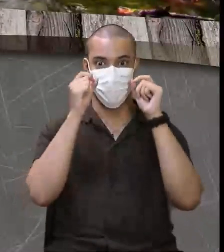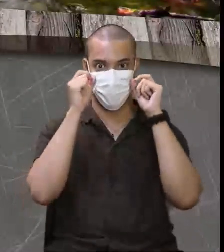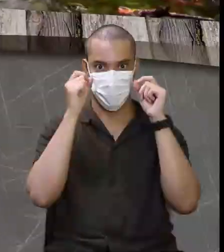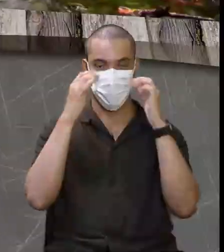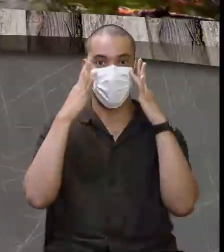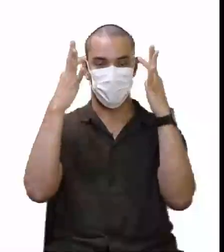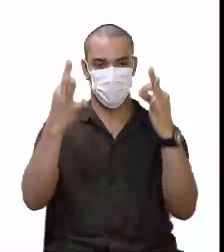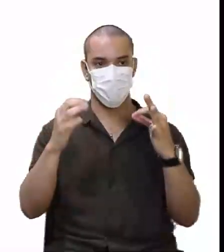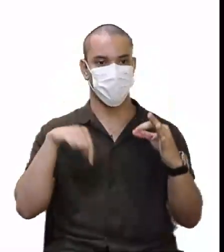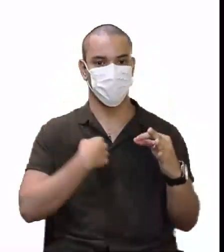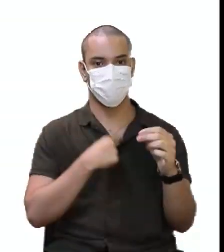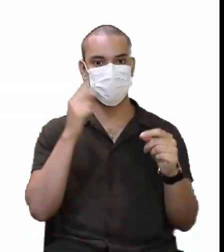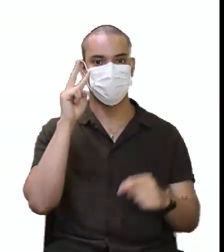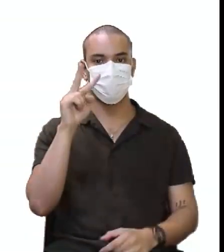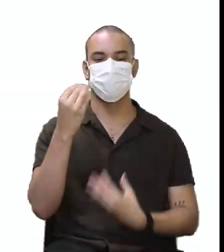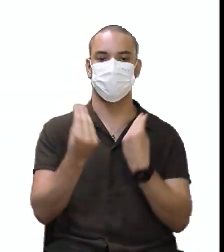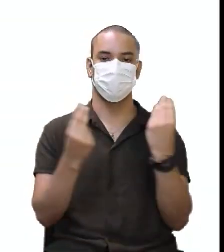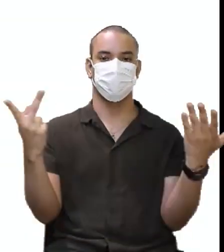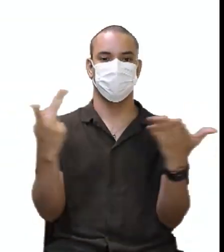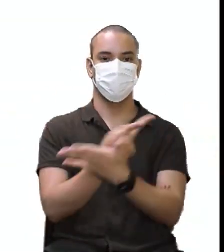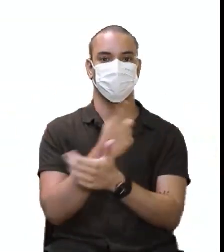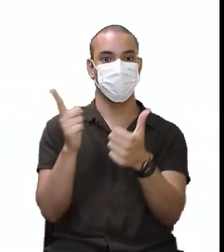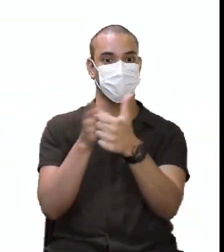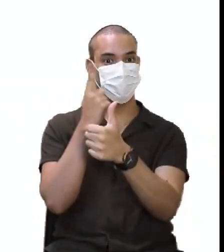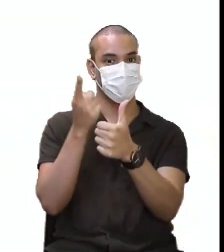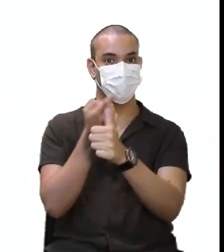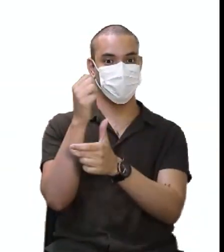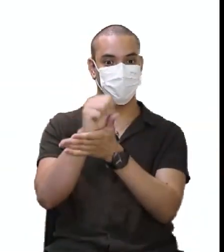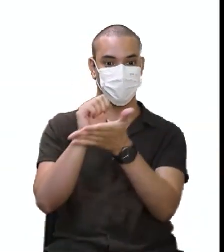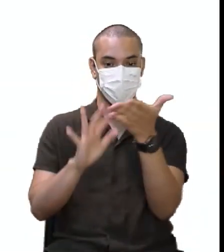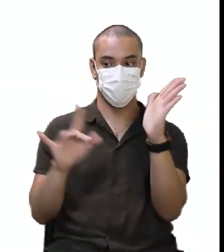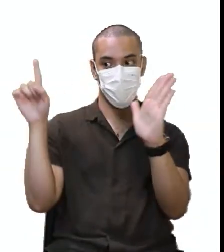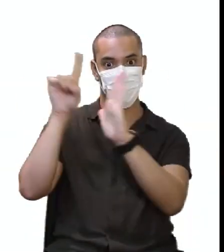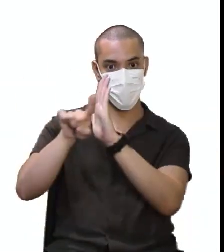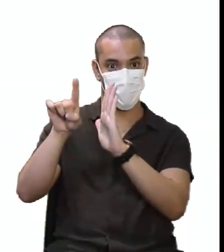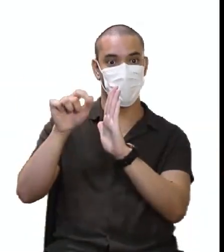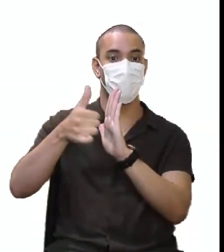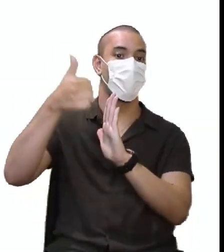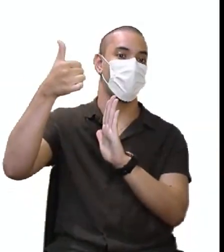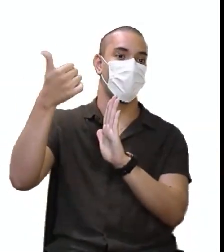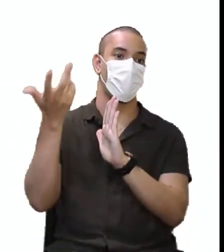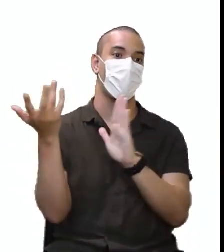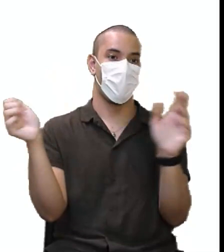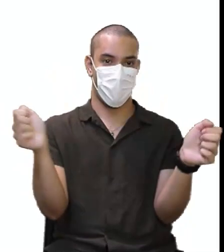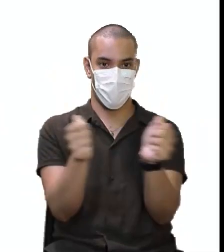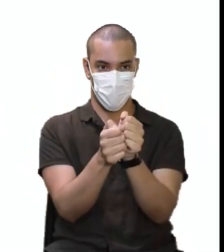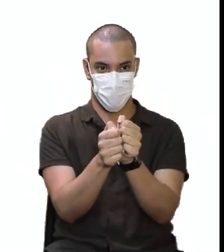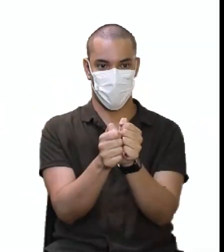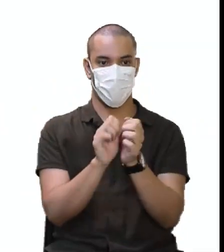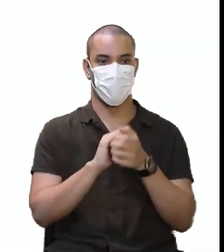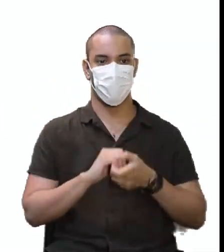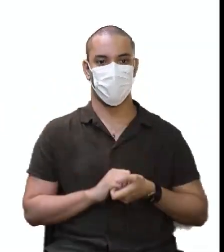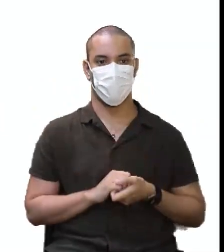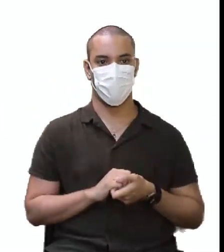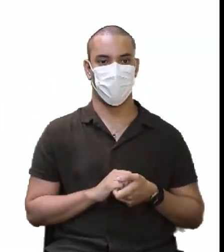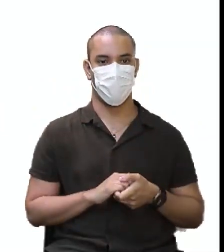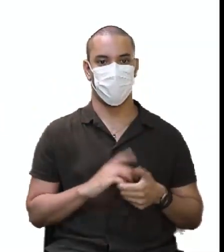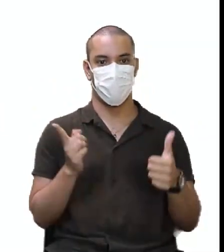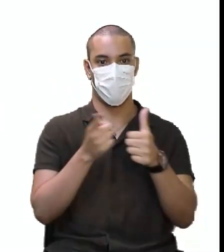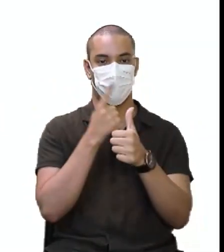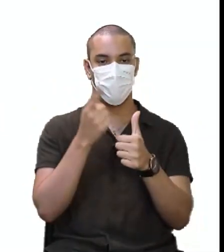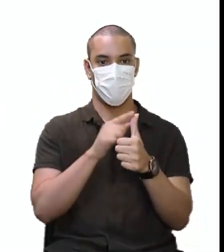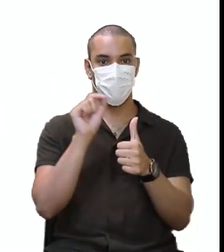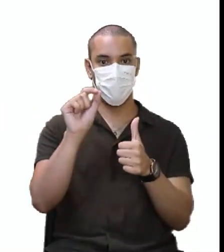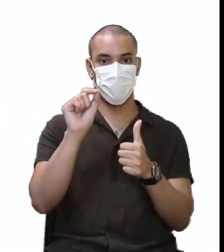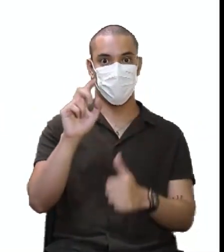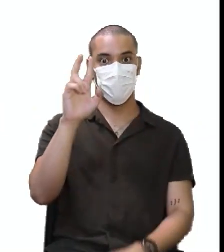na telinha para a gente verificar a nossa primeira questão aí. Vamos juntos! Olha lá,